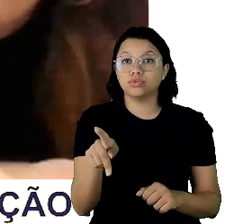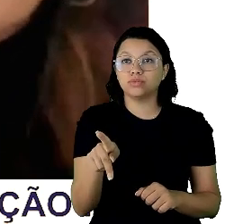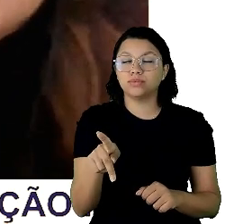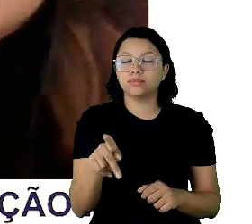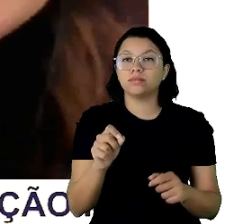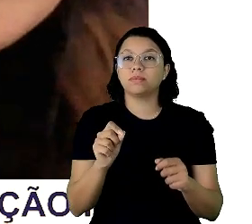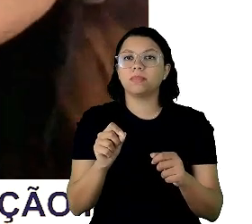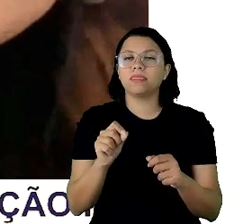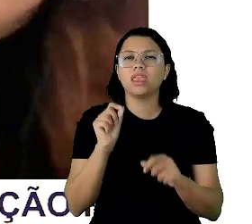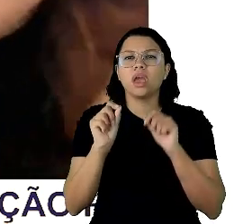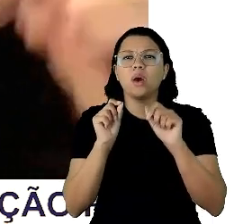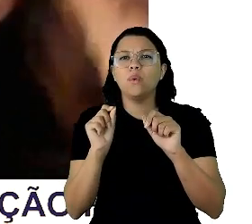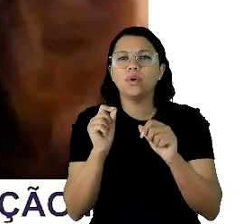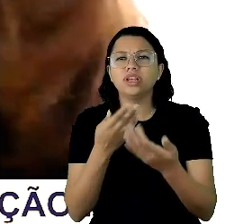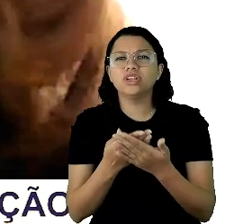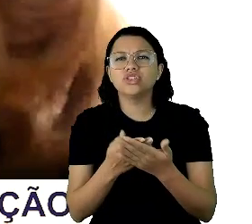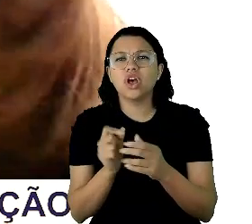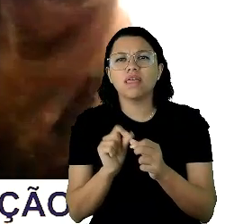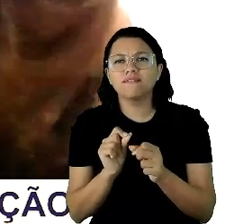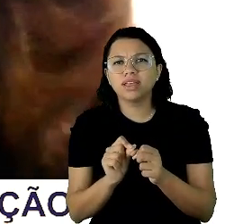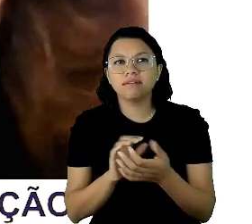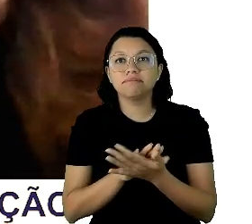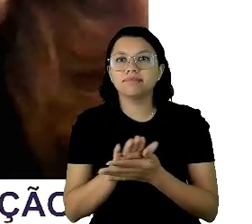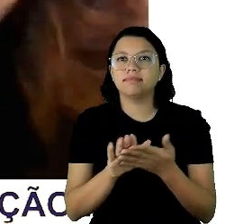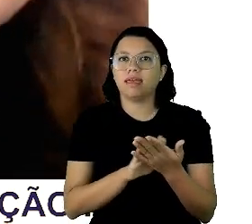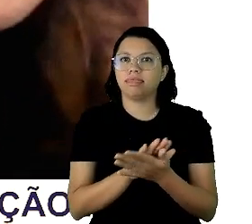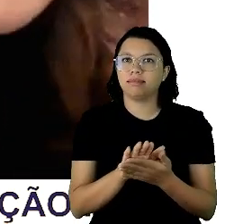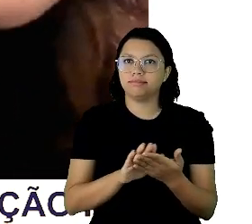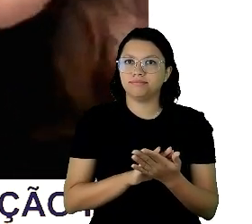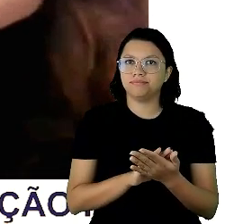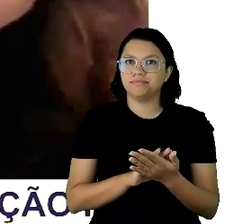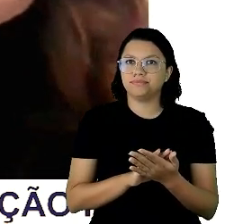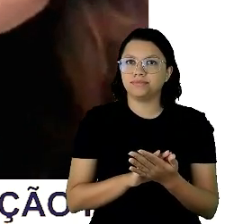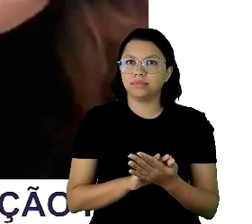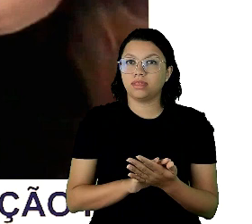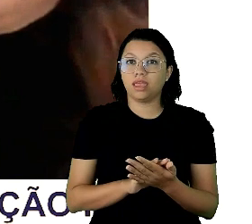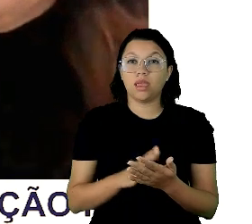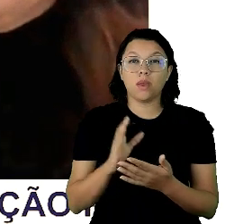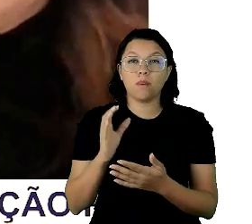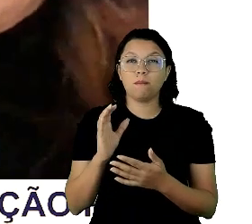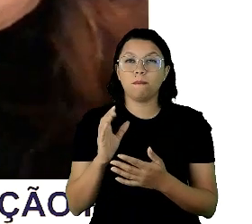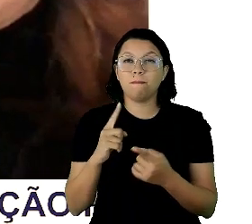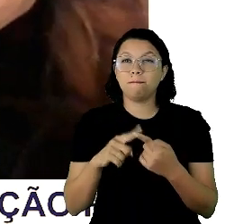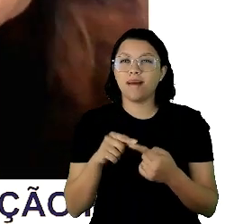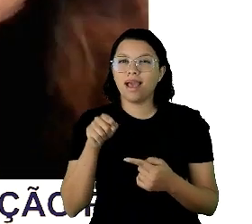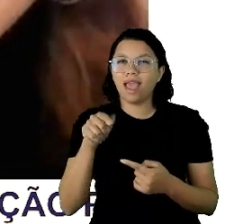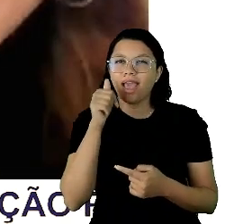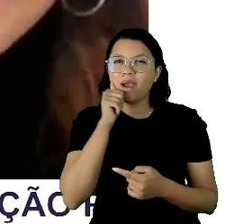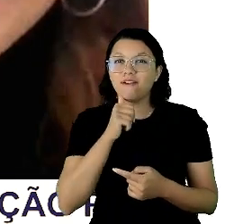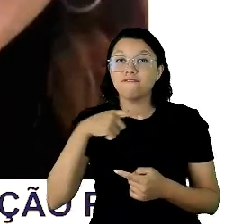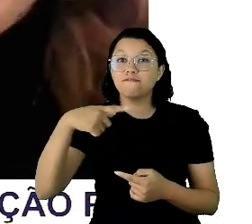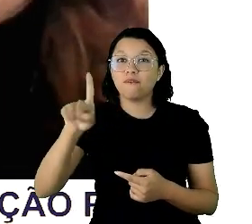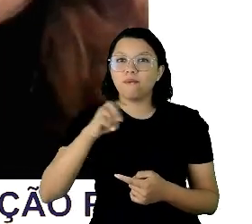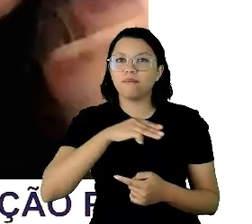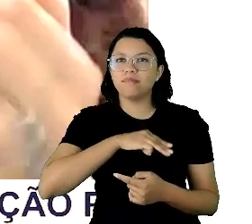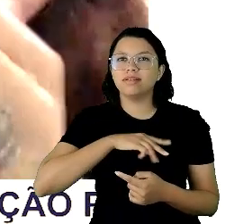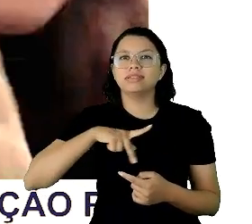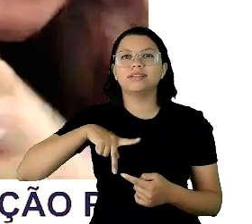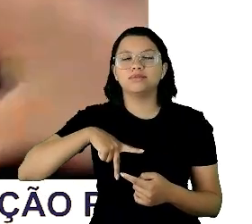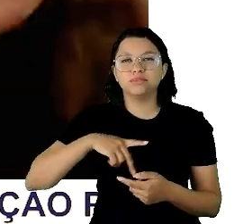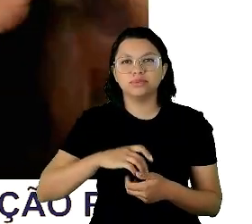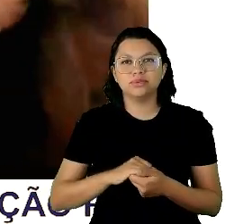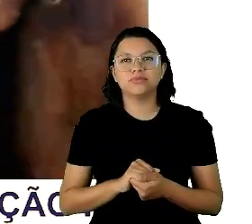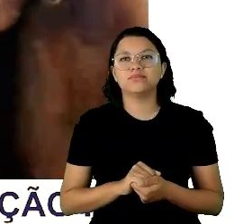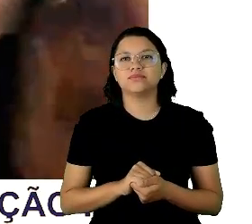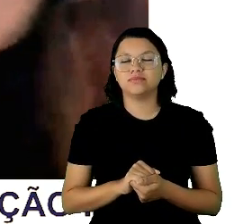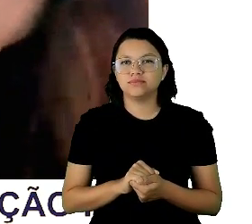quente. Mas assim, eu adorei essas meninas. Sabe o que elas fizeram? Elas foram lá no Ministério Público. Aí o bicho